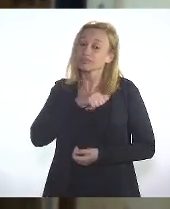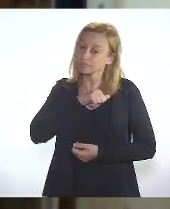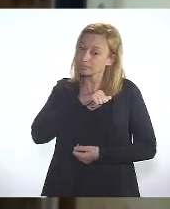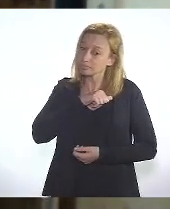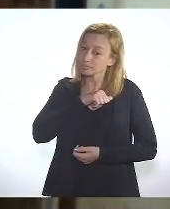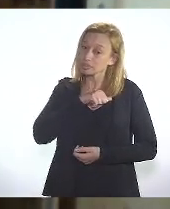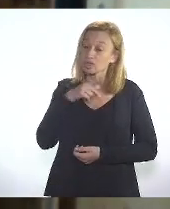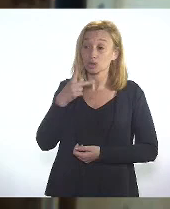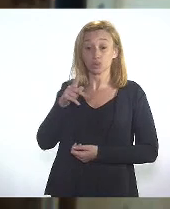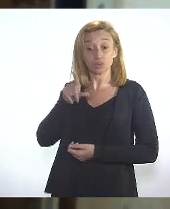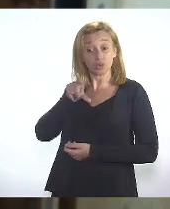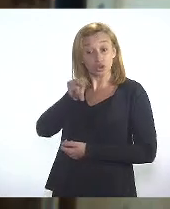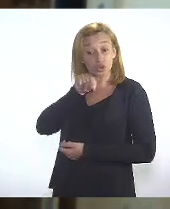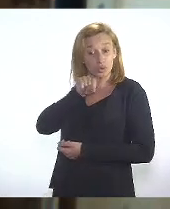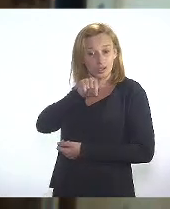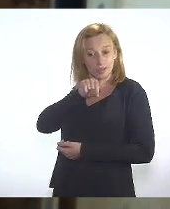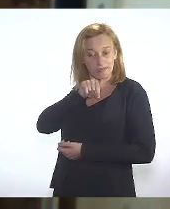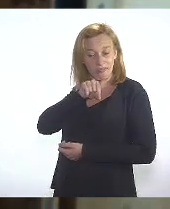sua escolha,